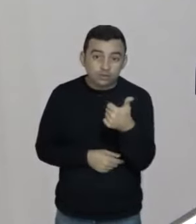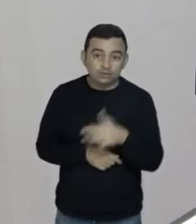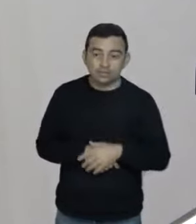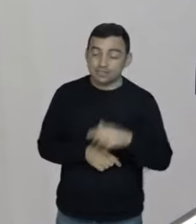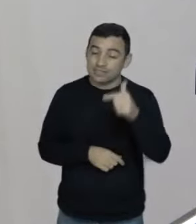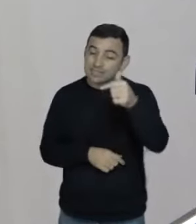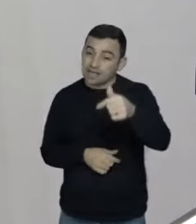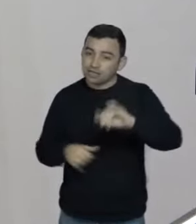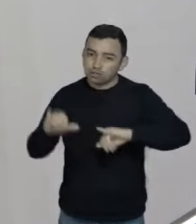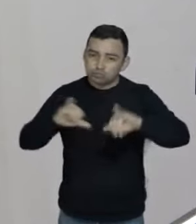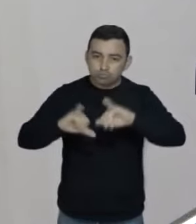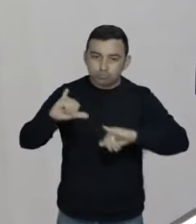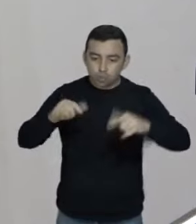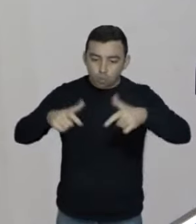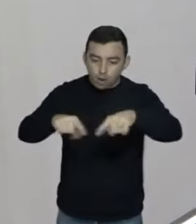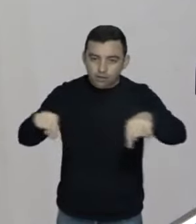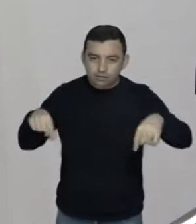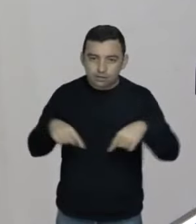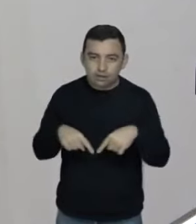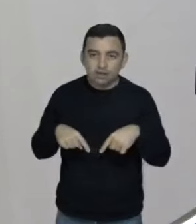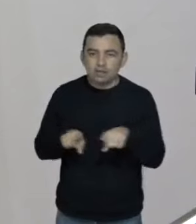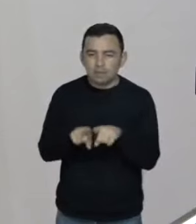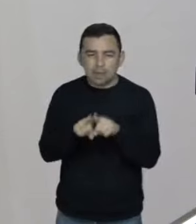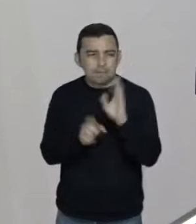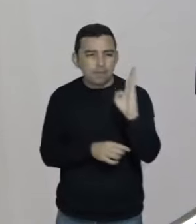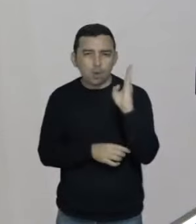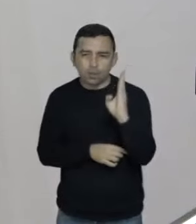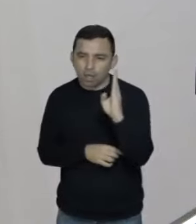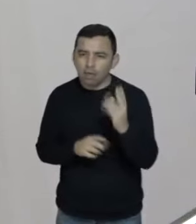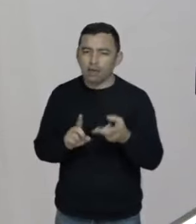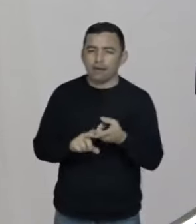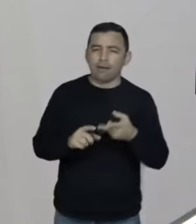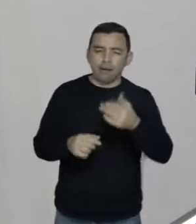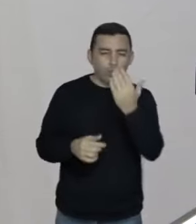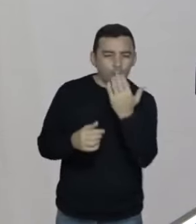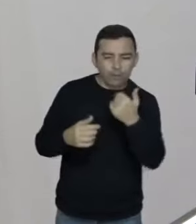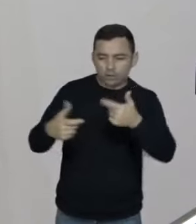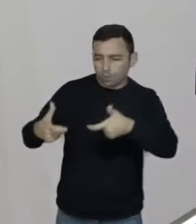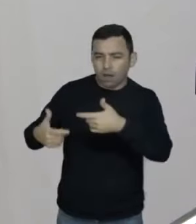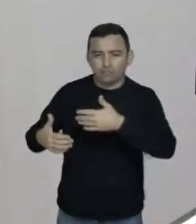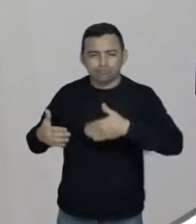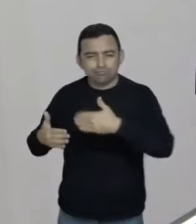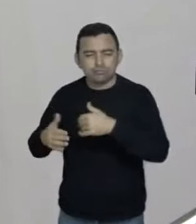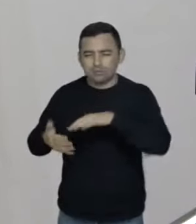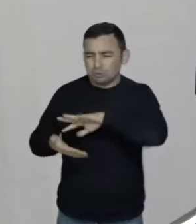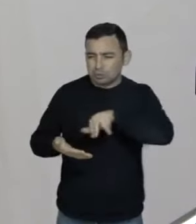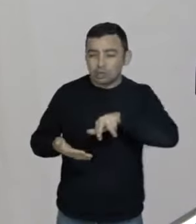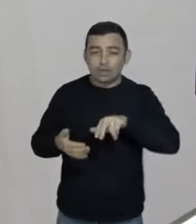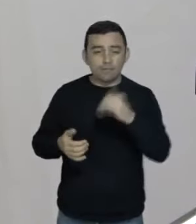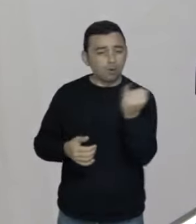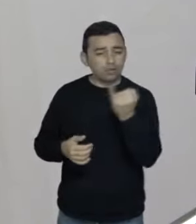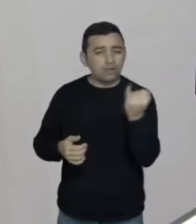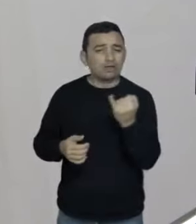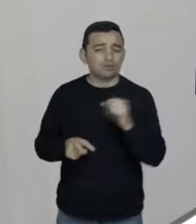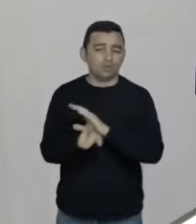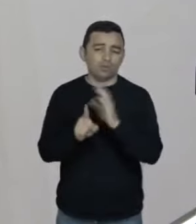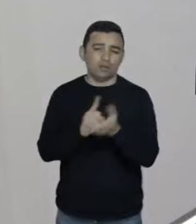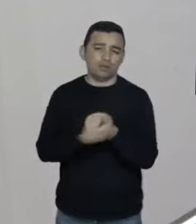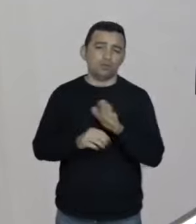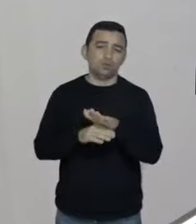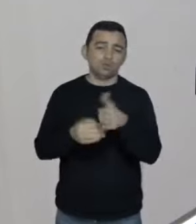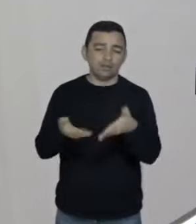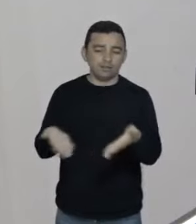Laboratórios biblioteca refeitório Enfim uma escola importante para toda a comunidade em torno para quem não